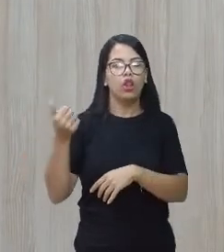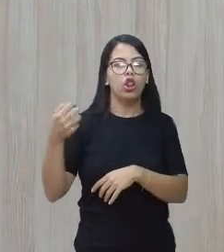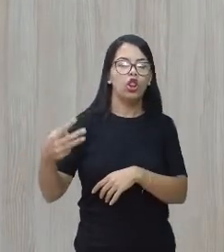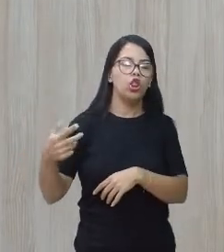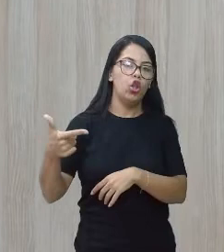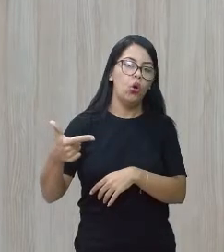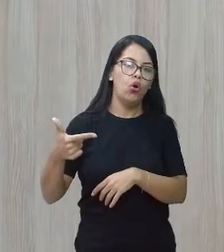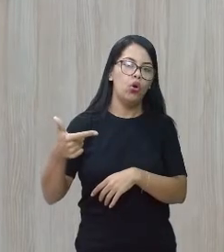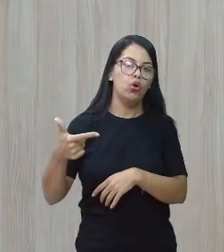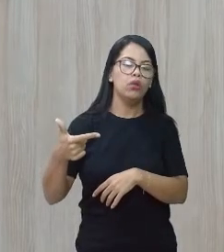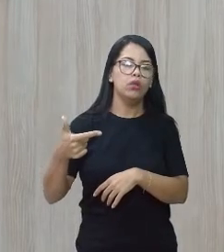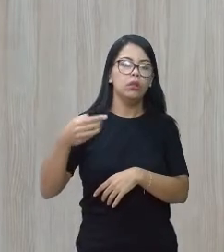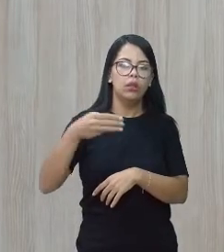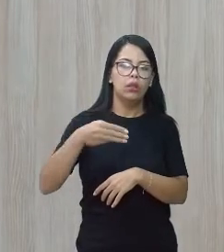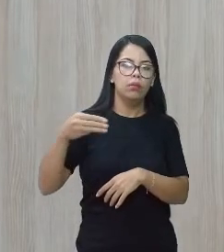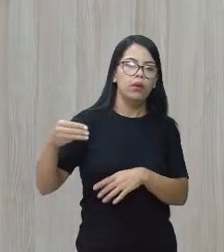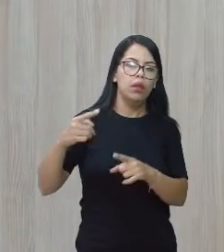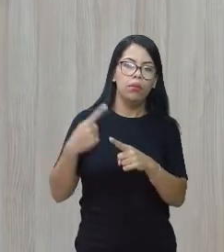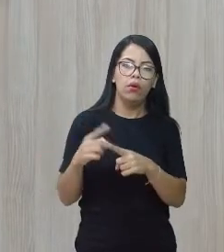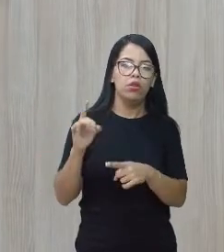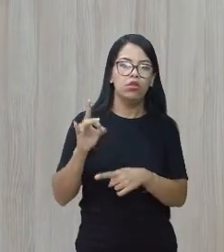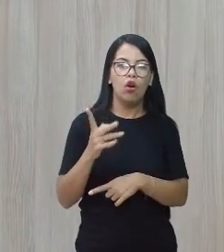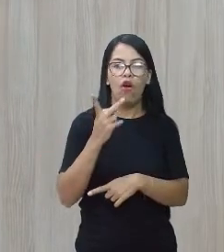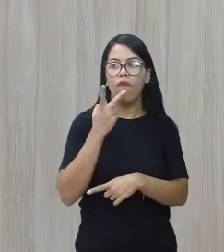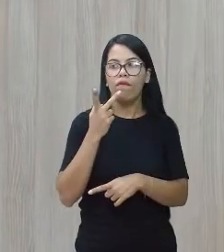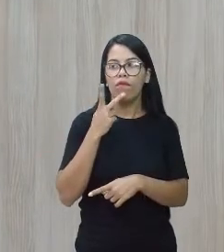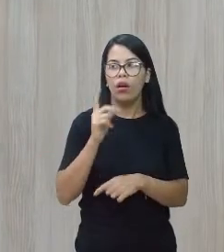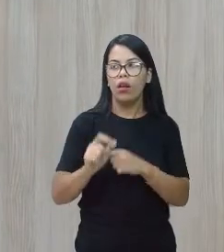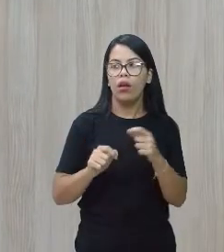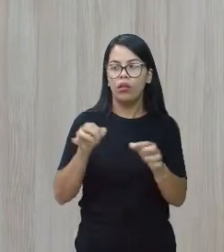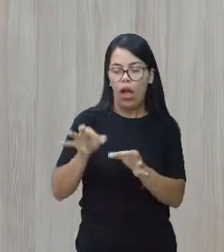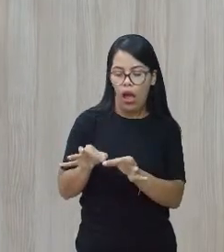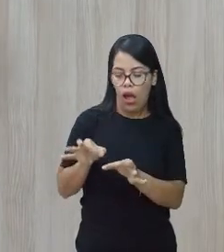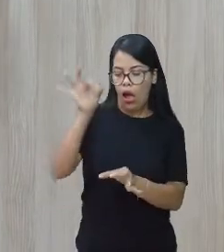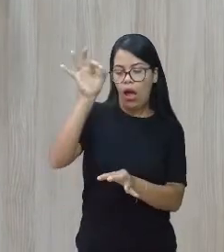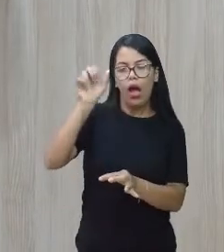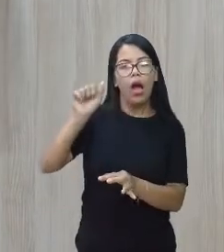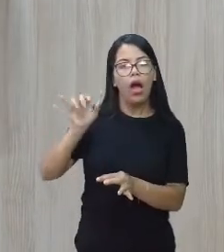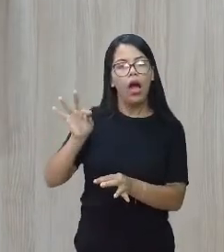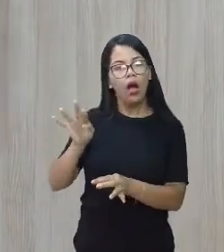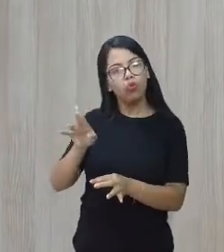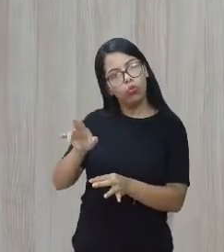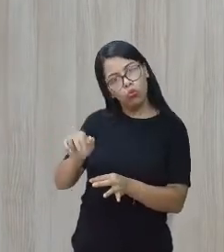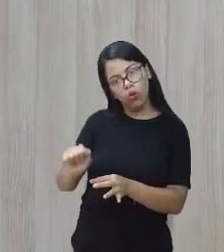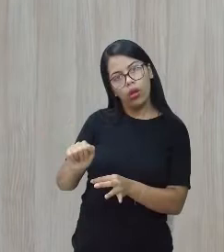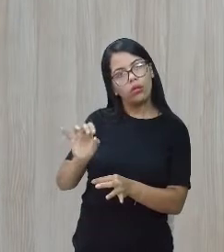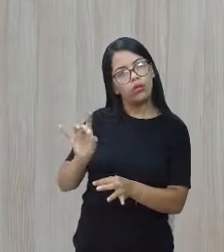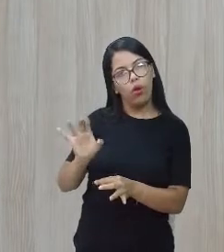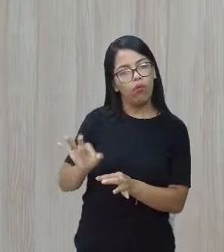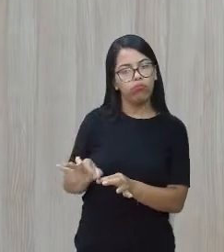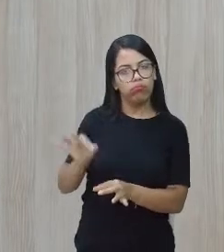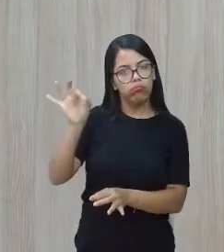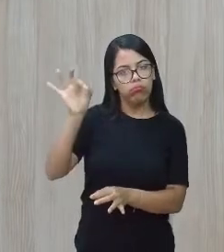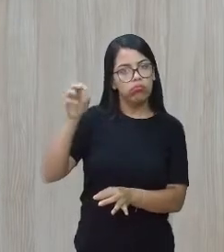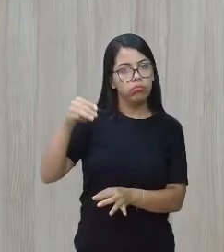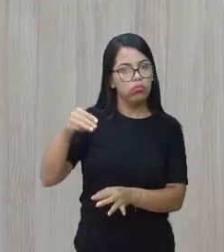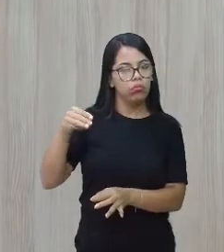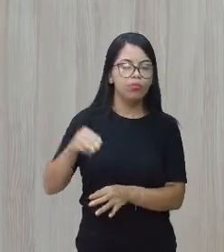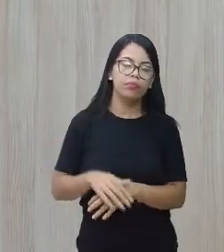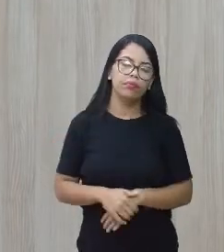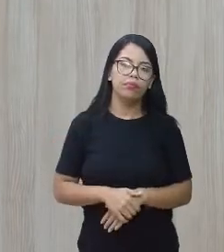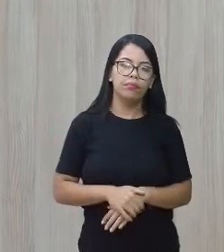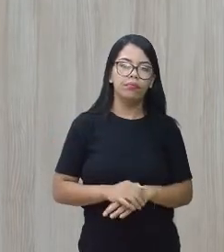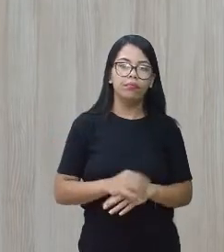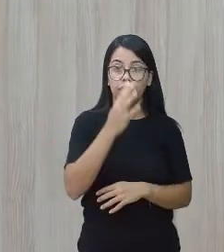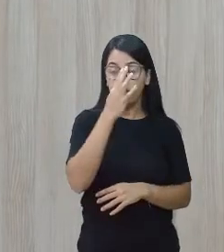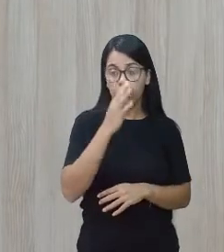milímetros, certo? Porque ele só fala apenas da altura, tá joia? Então, depois disso, depois que a gente definiu